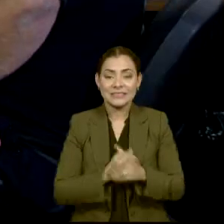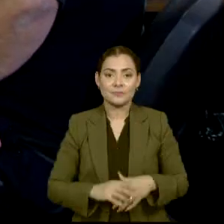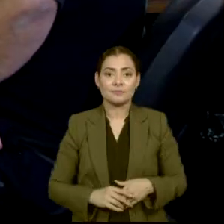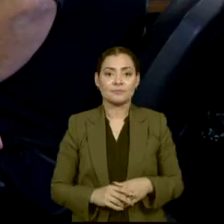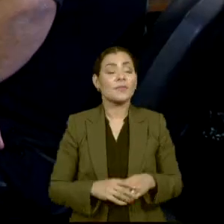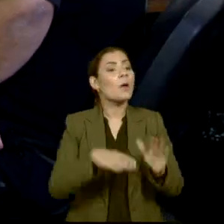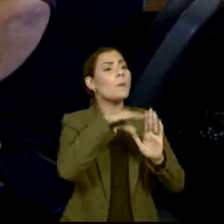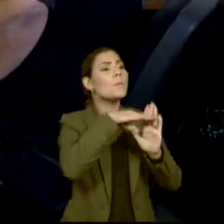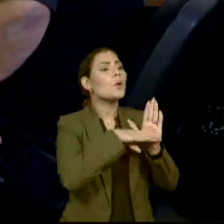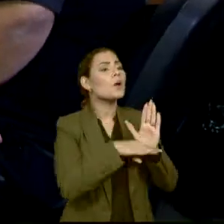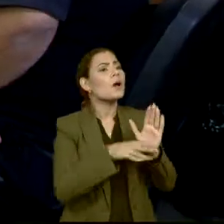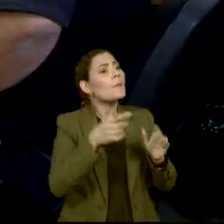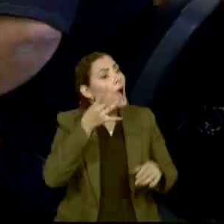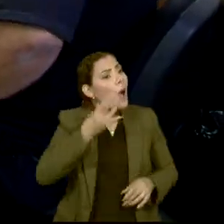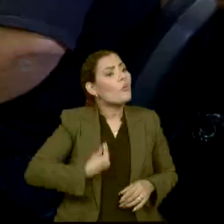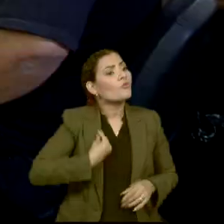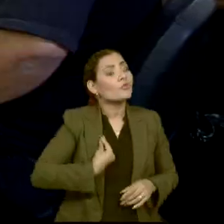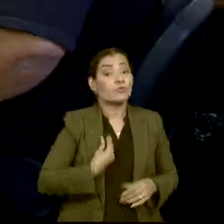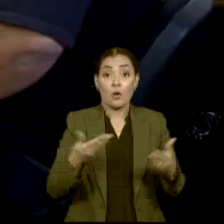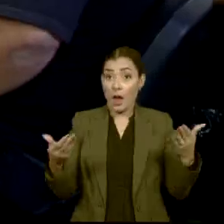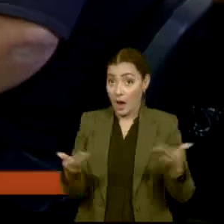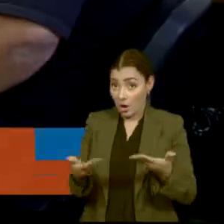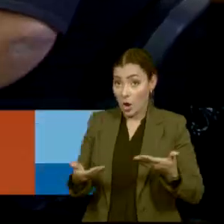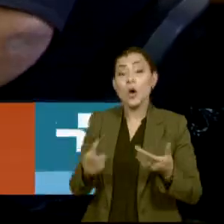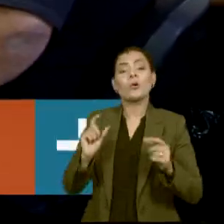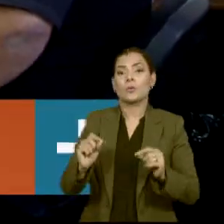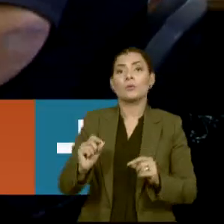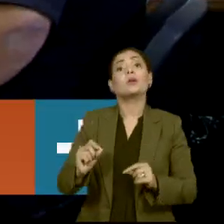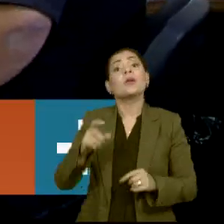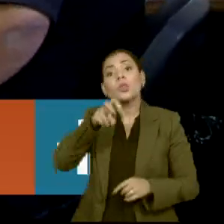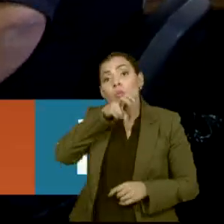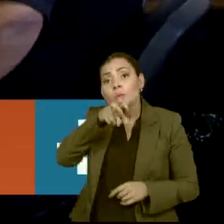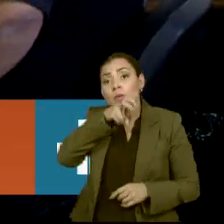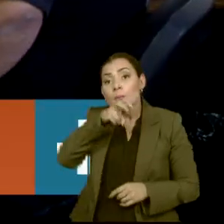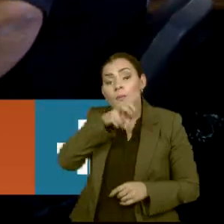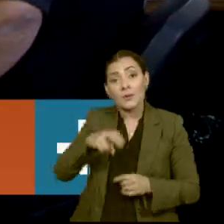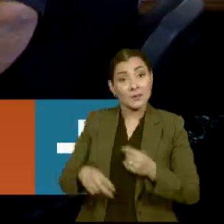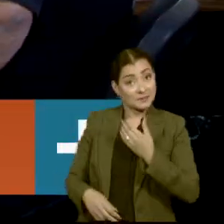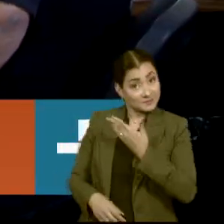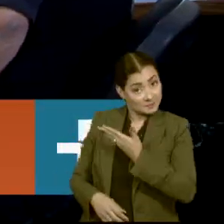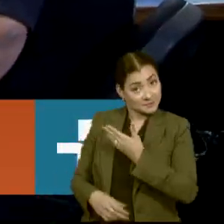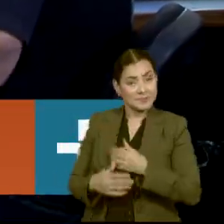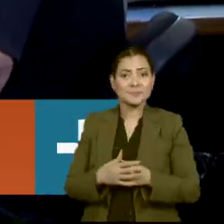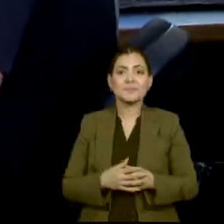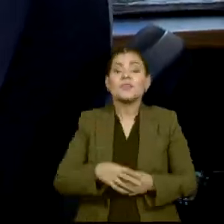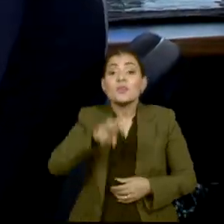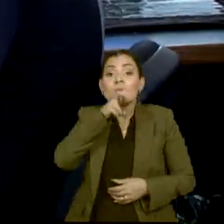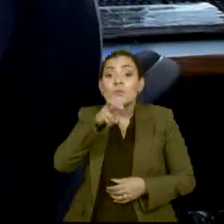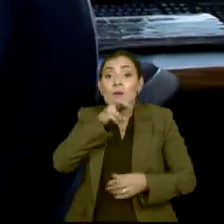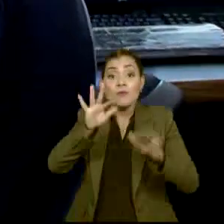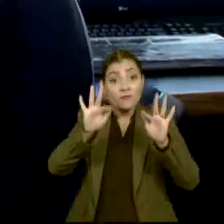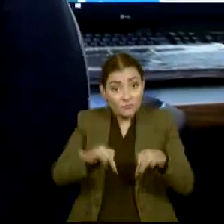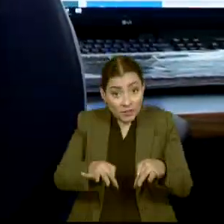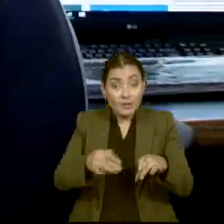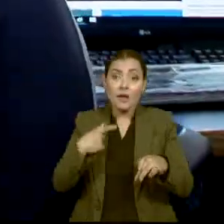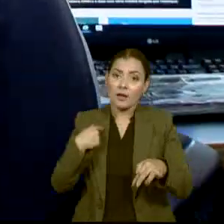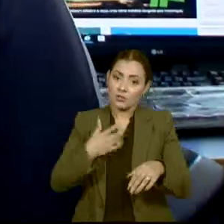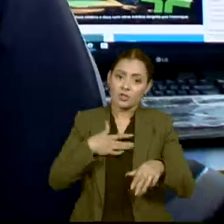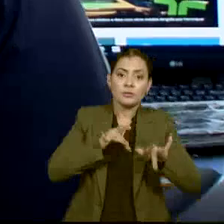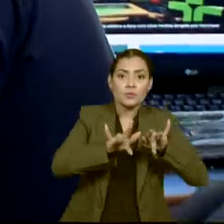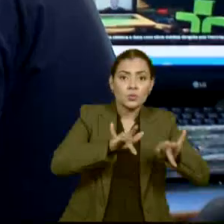Qual programa vai entrar no ar agora? Então, agora no ar nós estamos com o Turma da Mônica. Acabando o Turma da Mônica, nós vamos interagir com o Twitter,